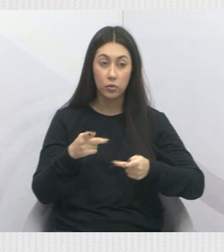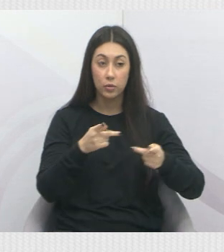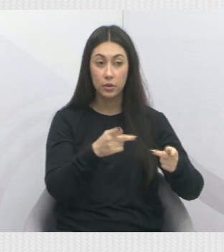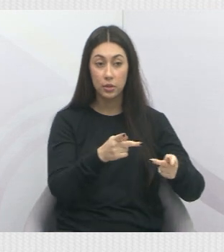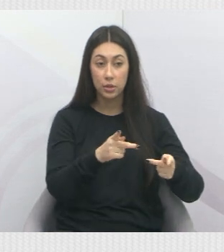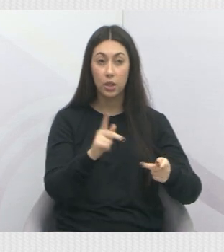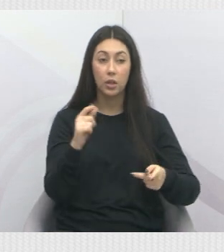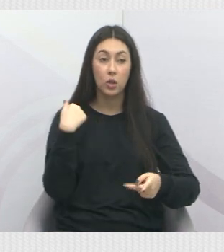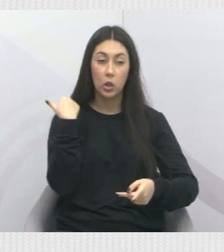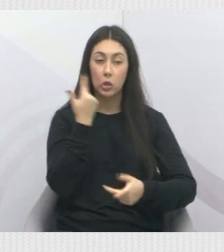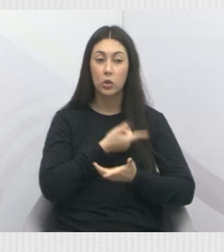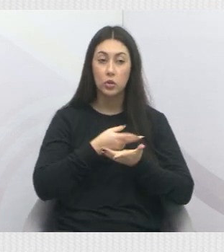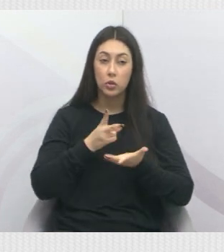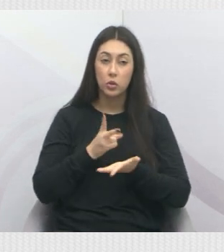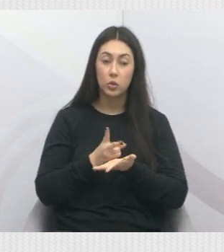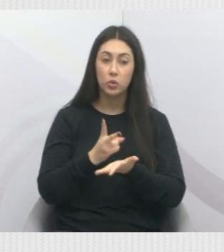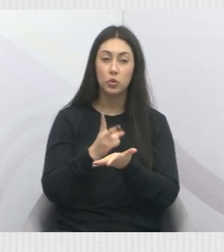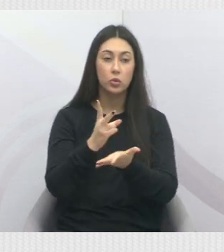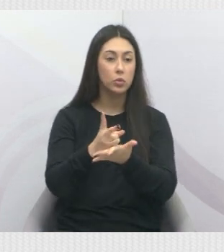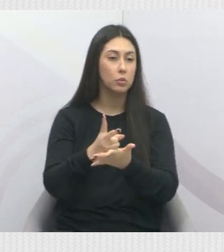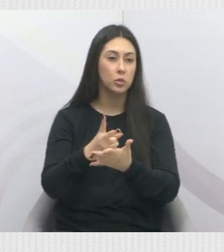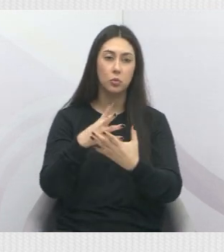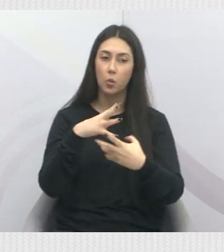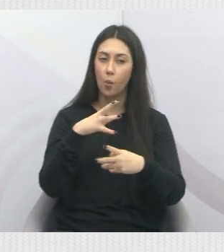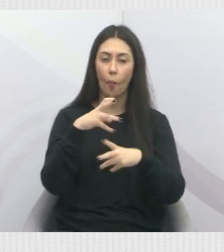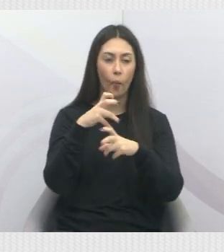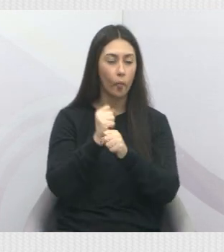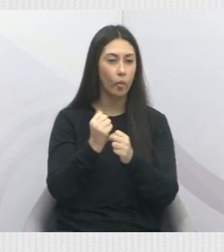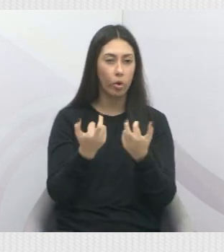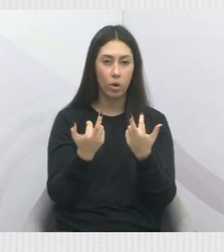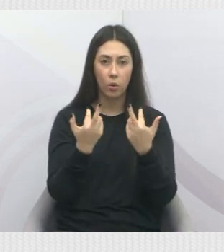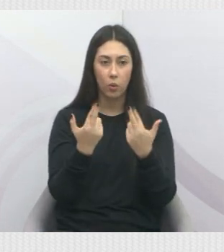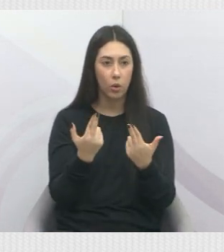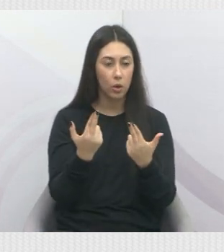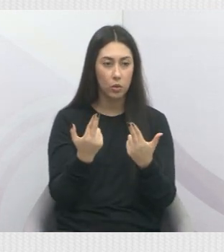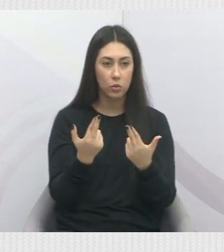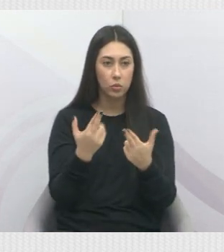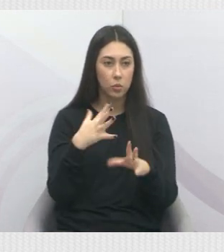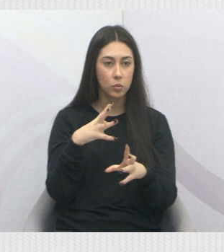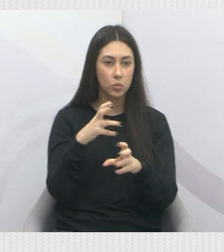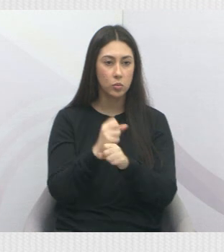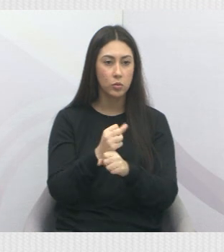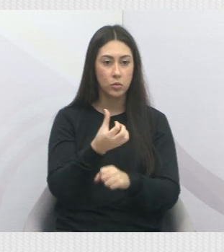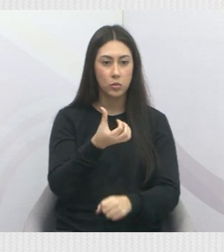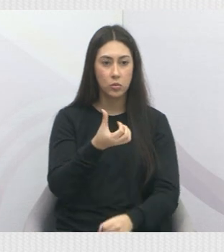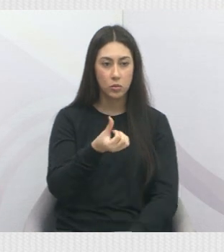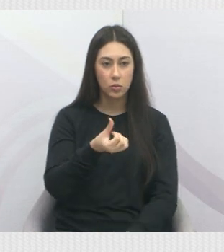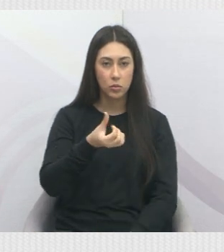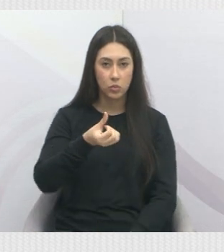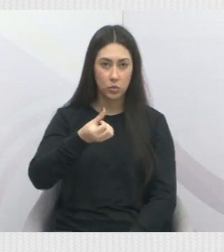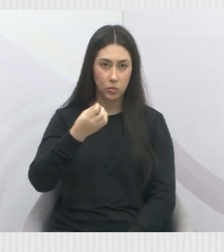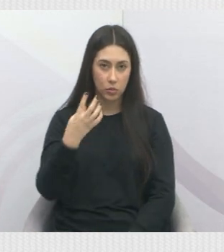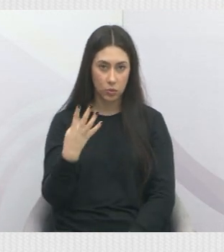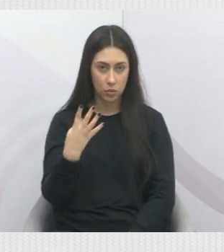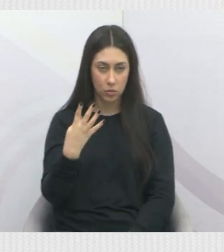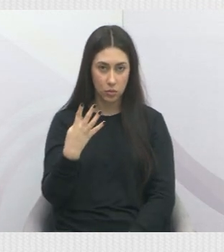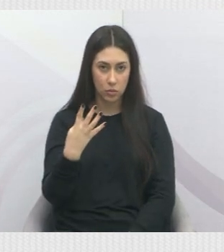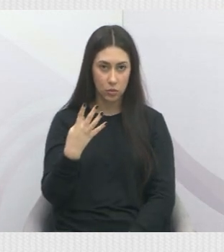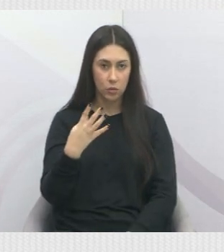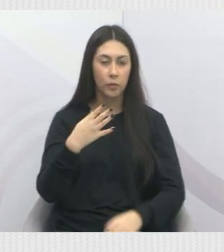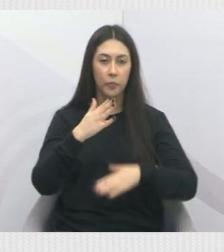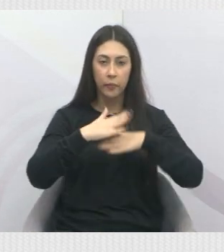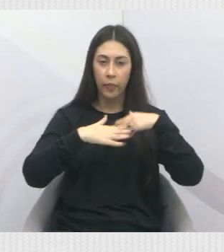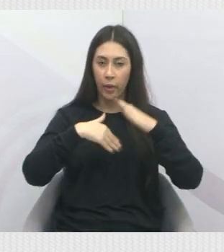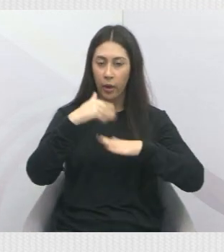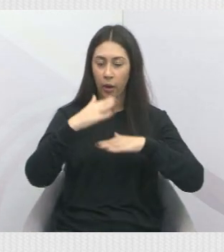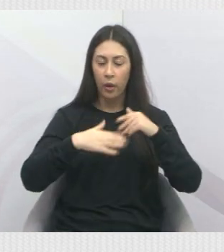a gente manteve o total de atividades, praticamente, de 2021, totalizando 664